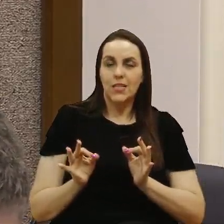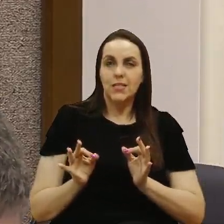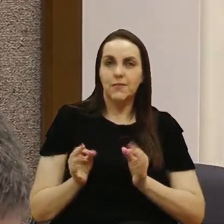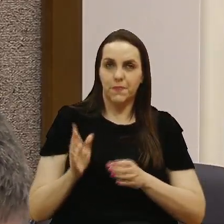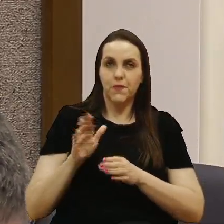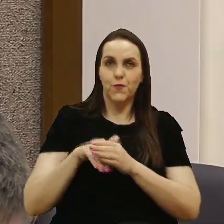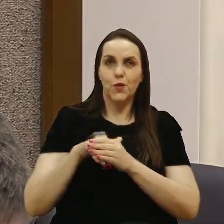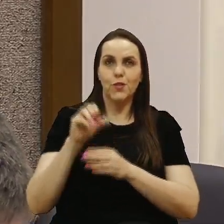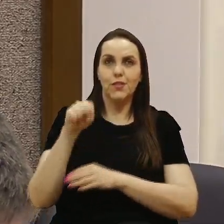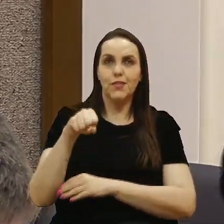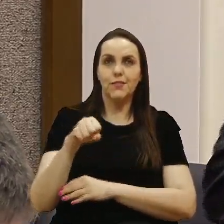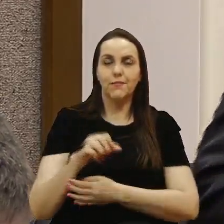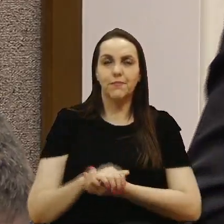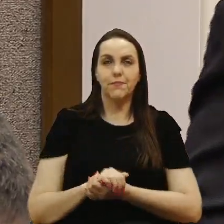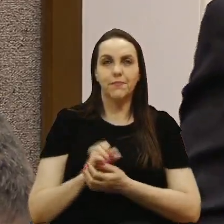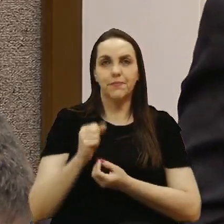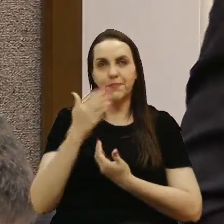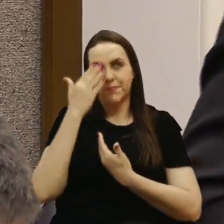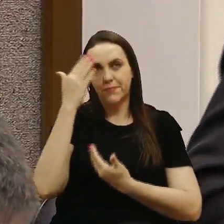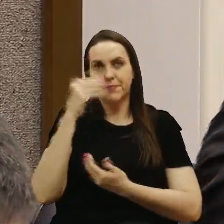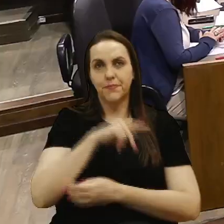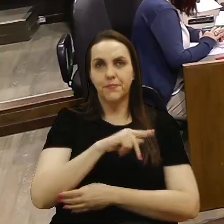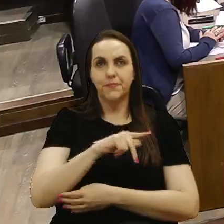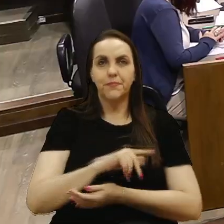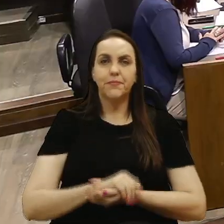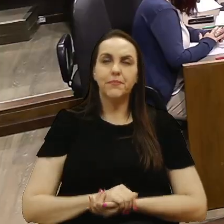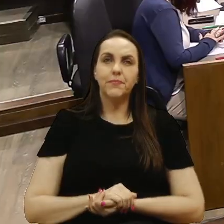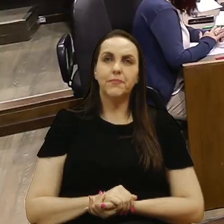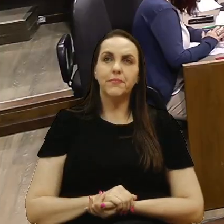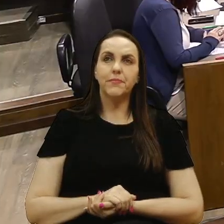meu voto será sim. Era isso, senhor presidente. Obrigada, vereador.